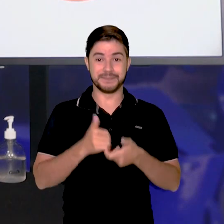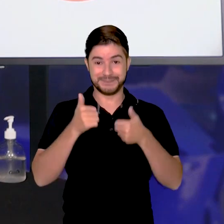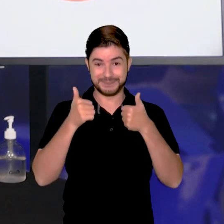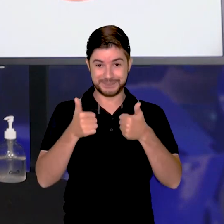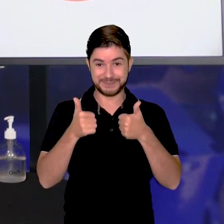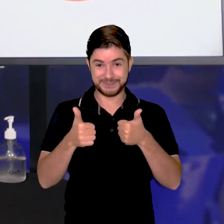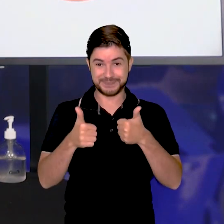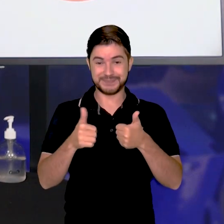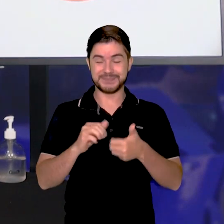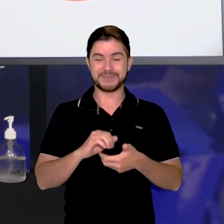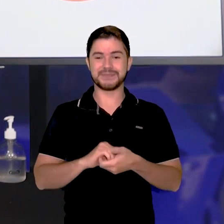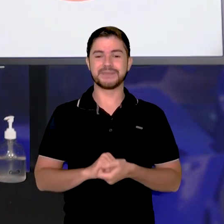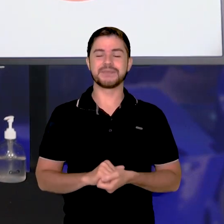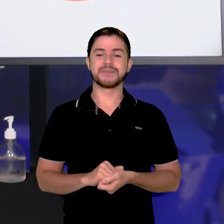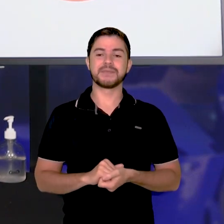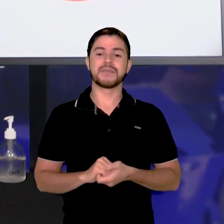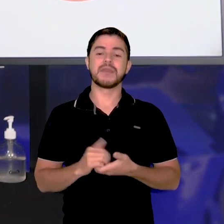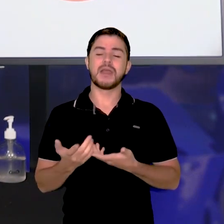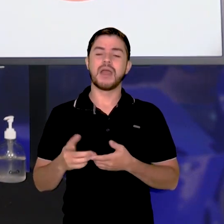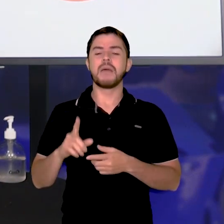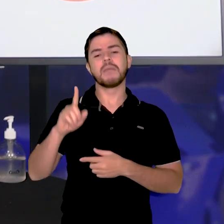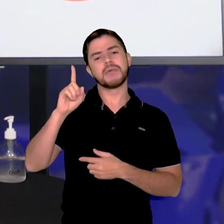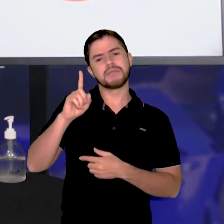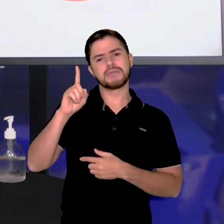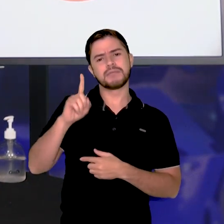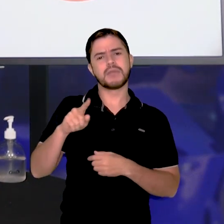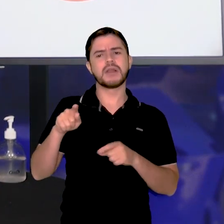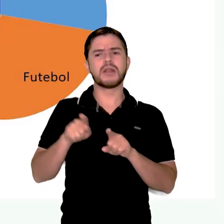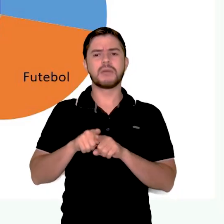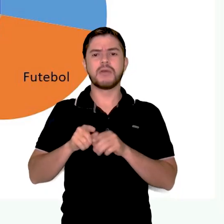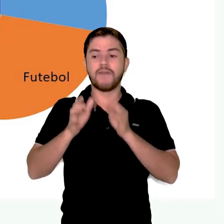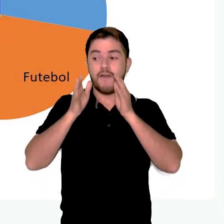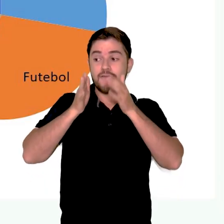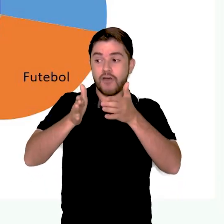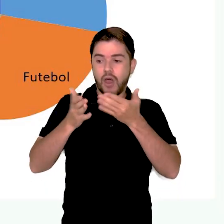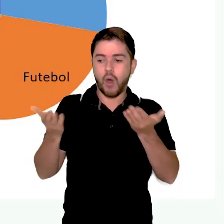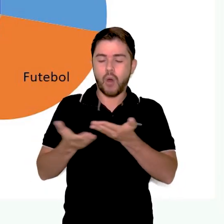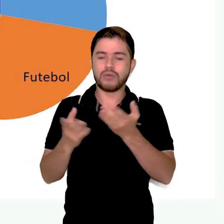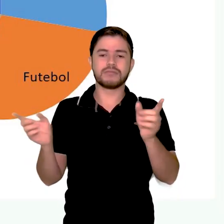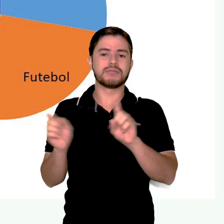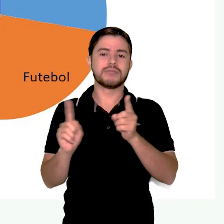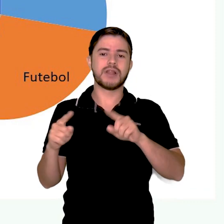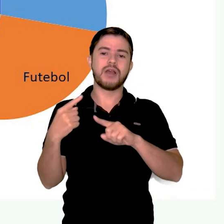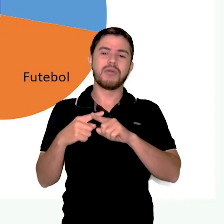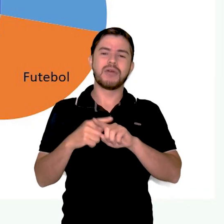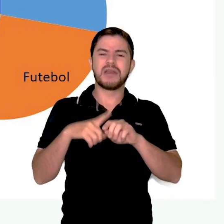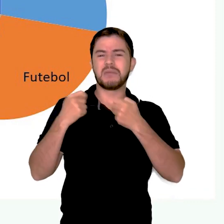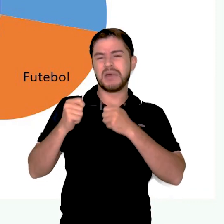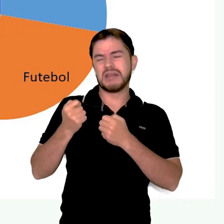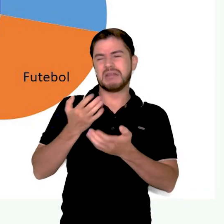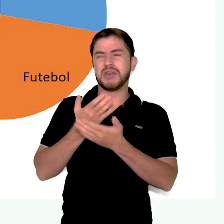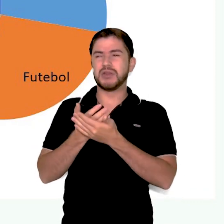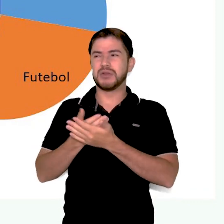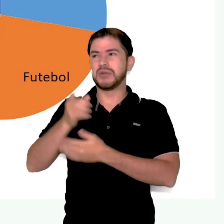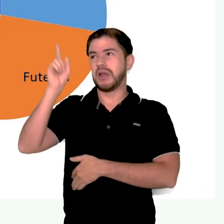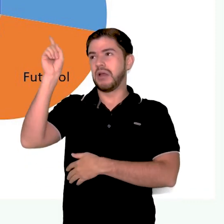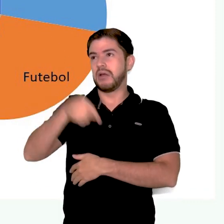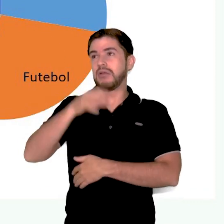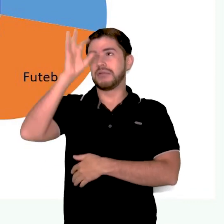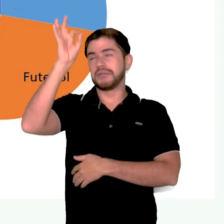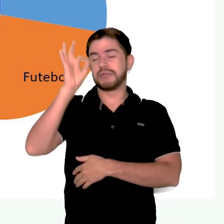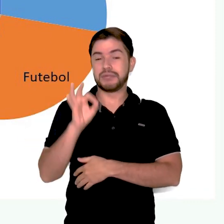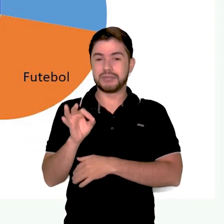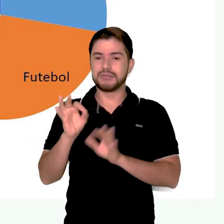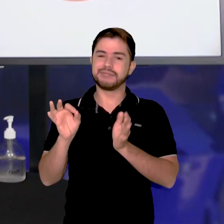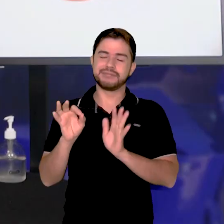certo? Da minha frequência dos esportes. Esse tipo de gráfico aqui a gente não vai focar muito hoje, porque aí a gente precisa entrar dentro de porcentagem, aí a gente vai deixar uma aula